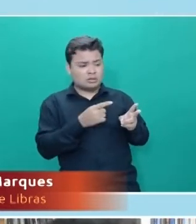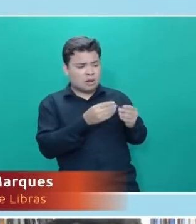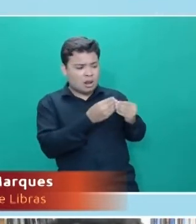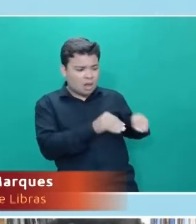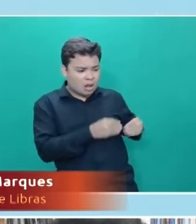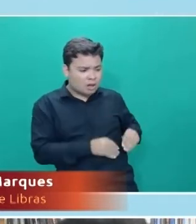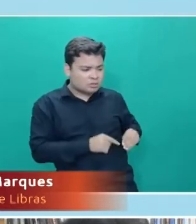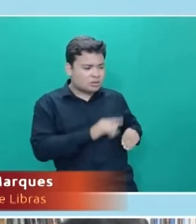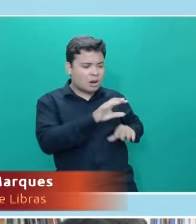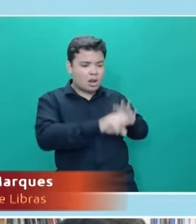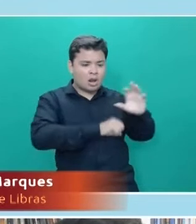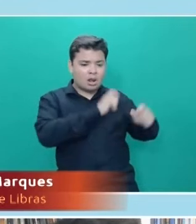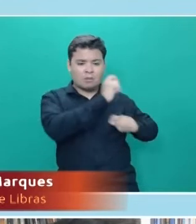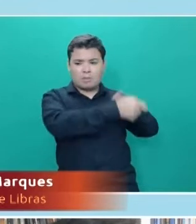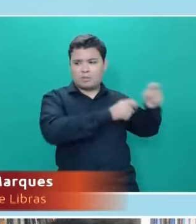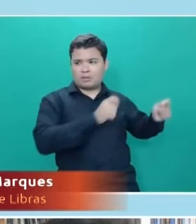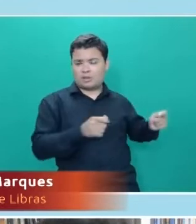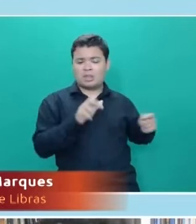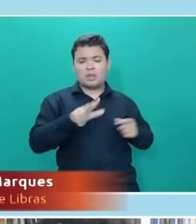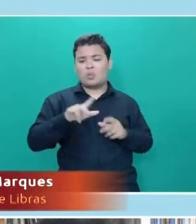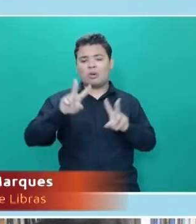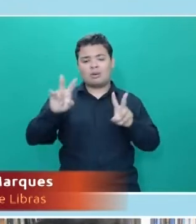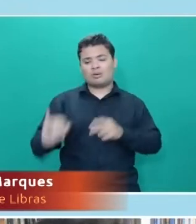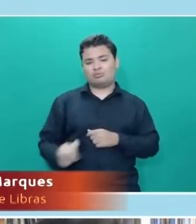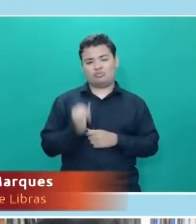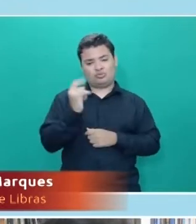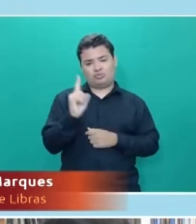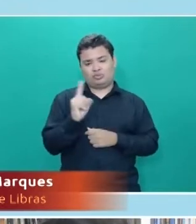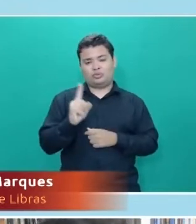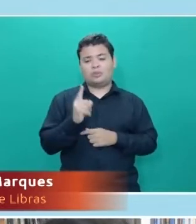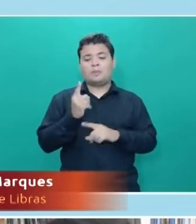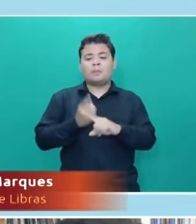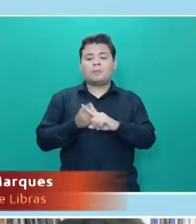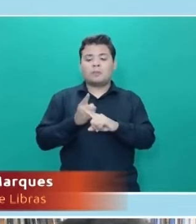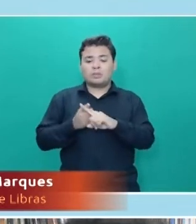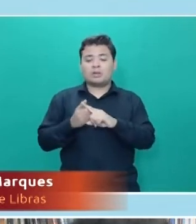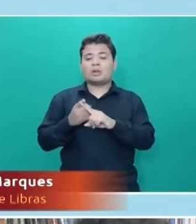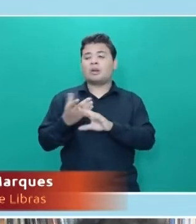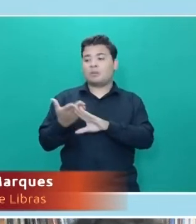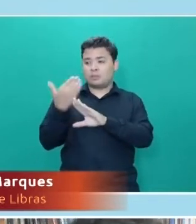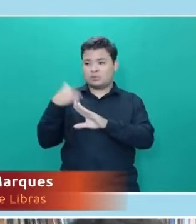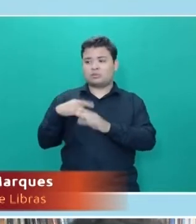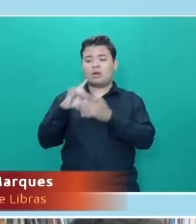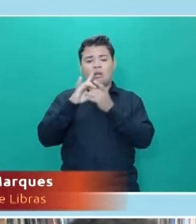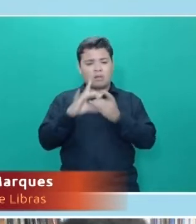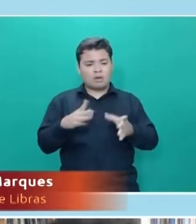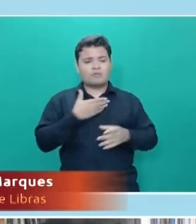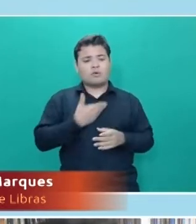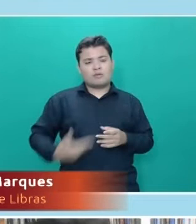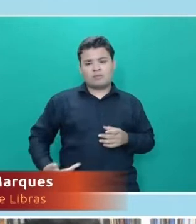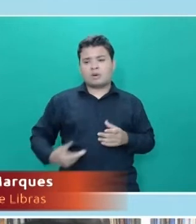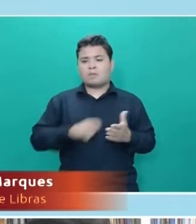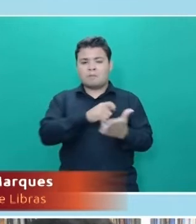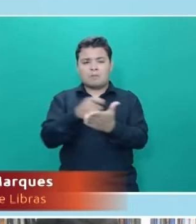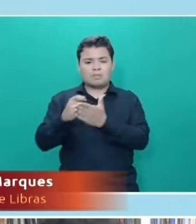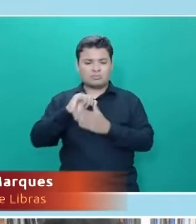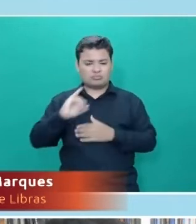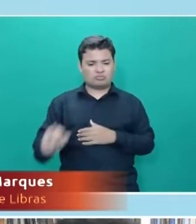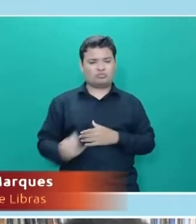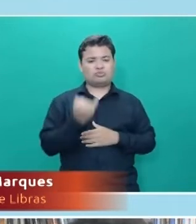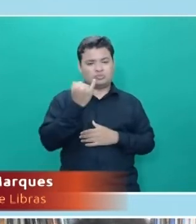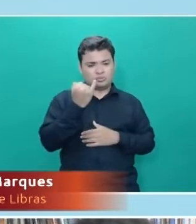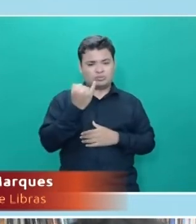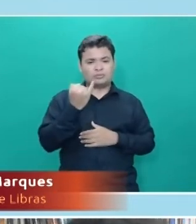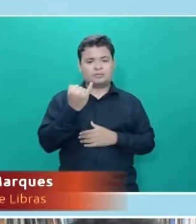Eu não retiro dos juros, porque a PEC 95 autorizou o governo a gastar com juros, ele só suprime investimento social,